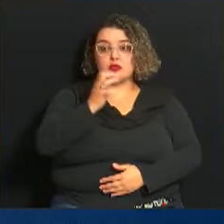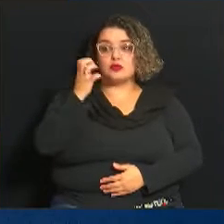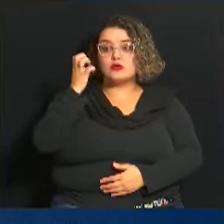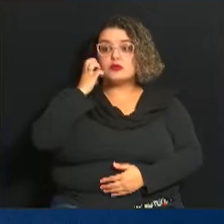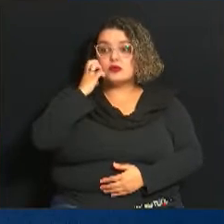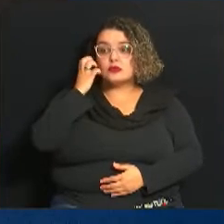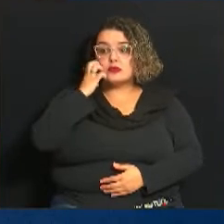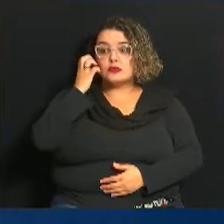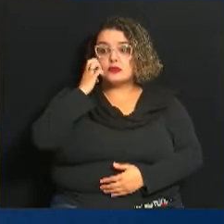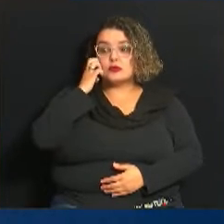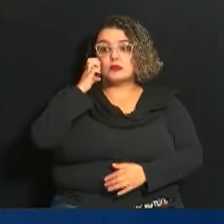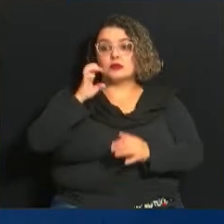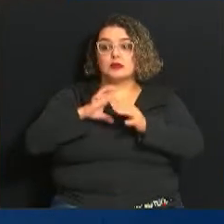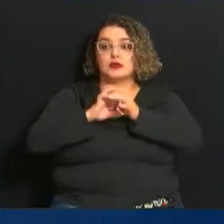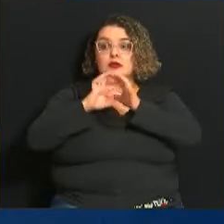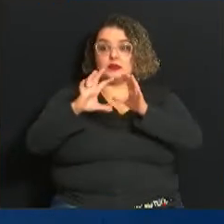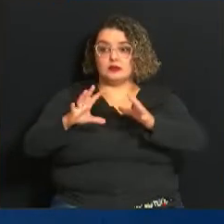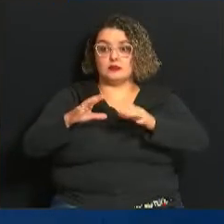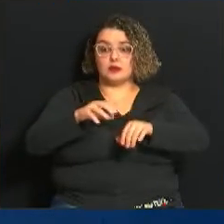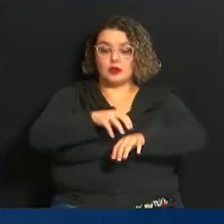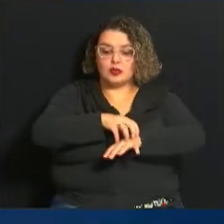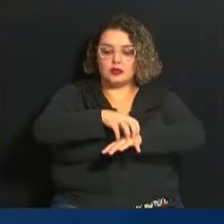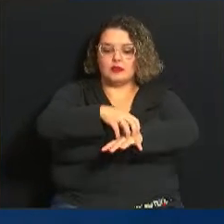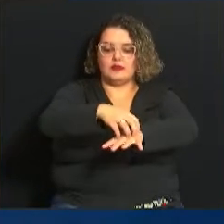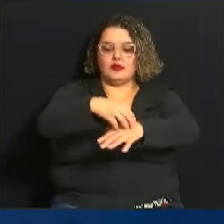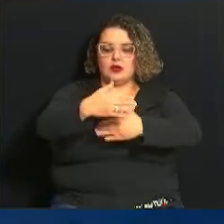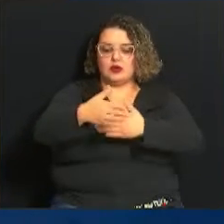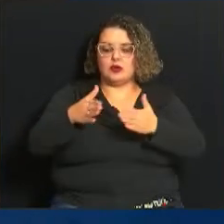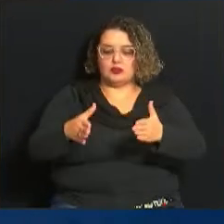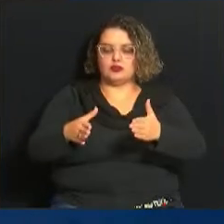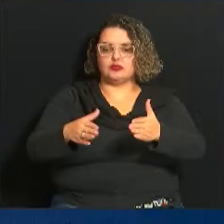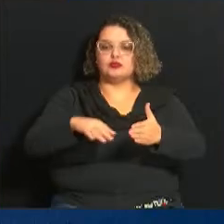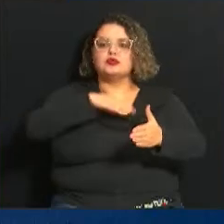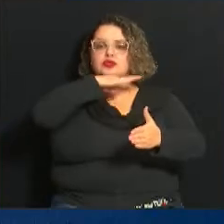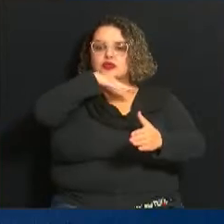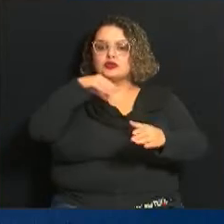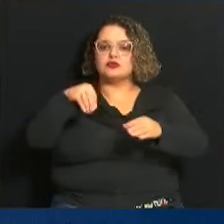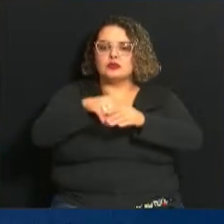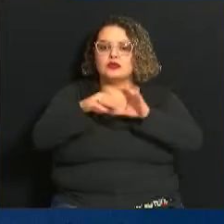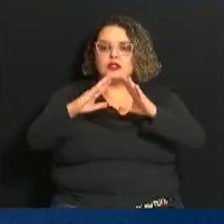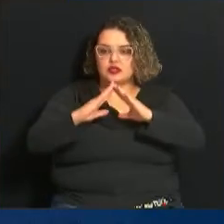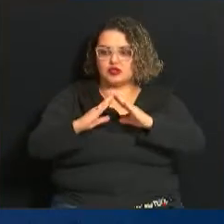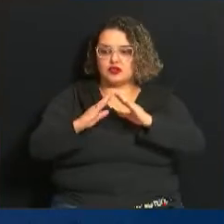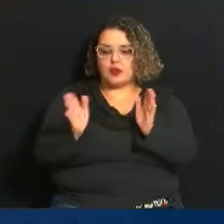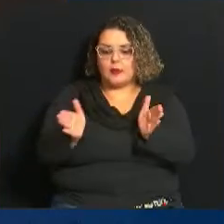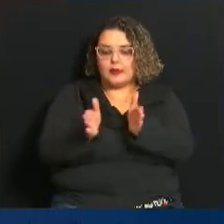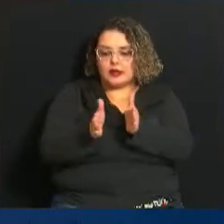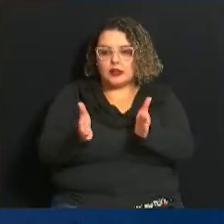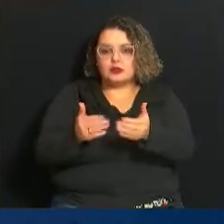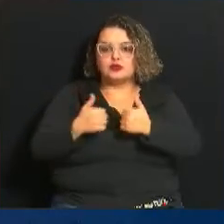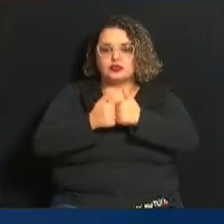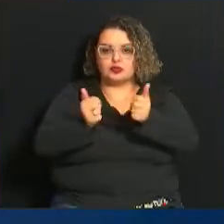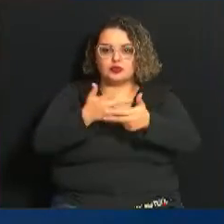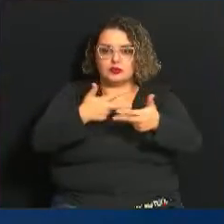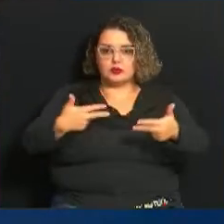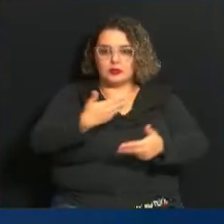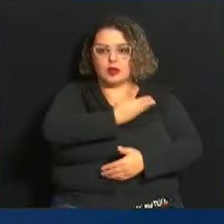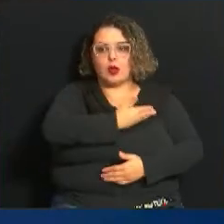Diego, que autoriza o translado de animais domésticos de pequeno porte no transporte público